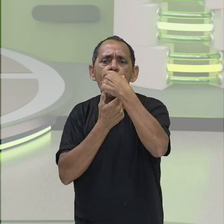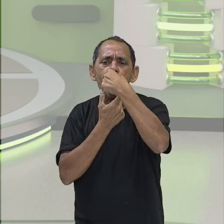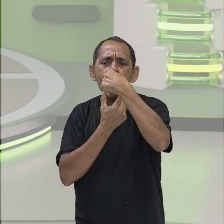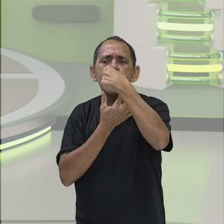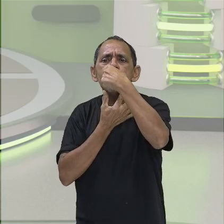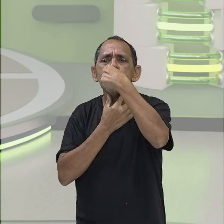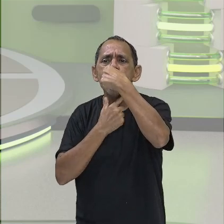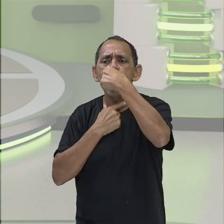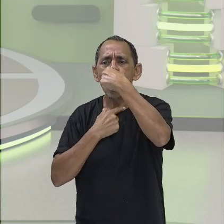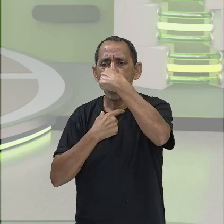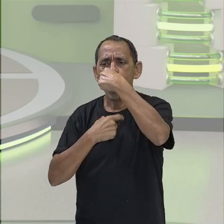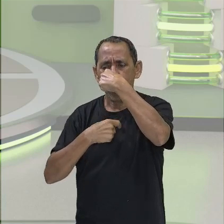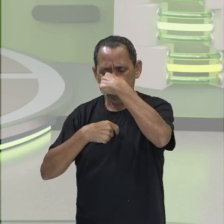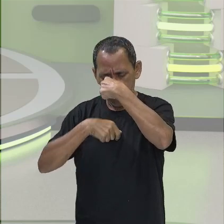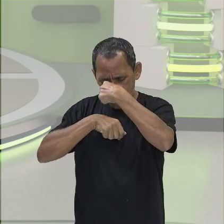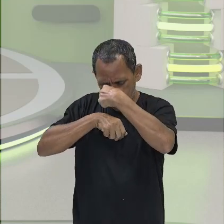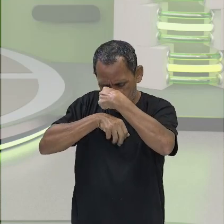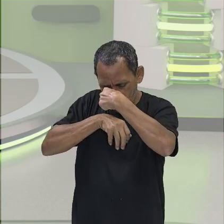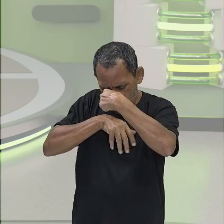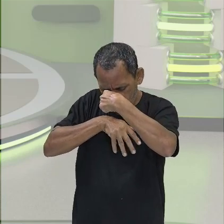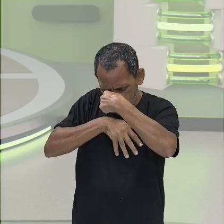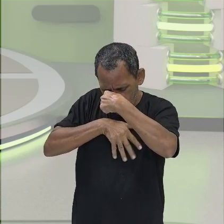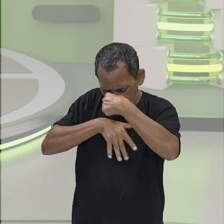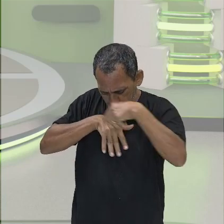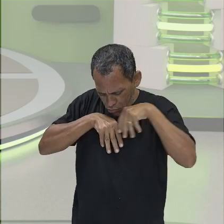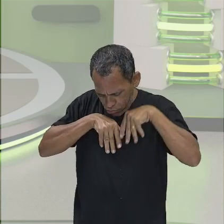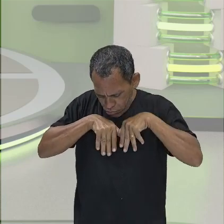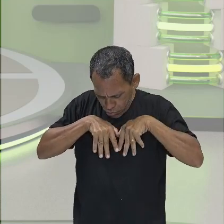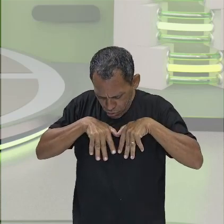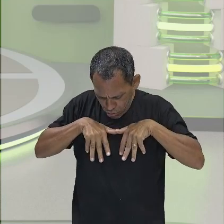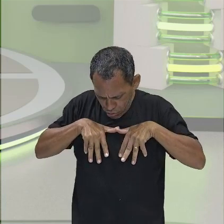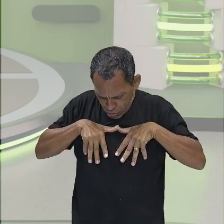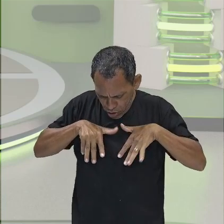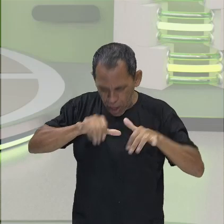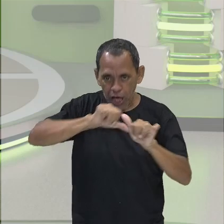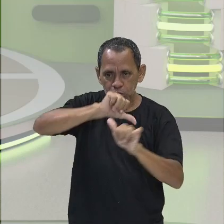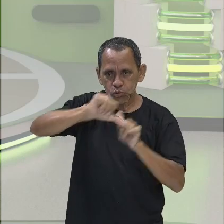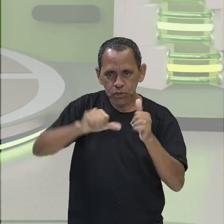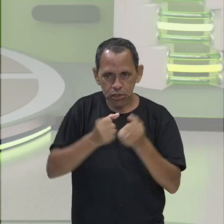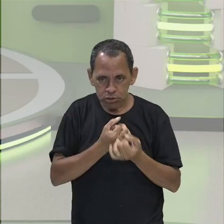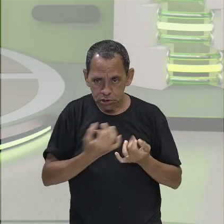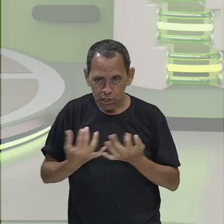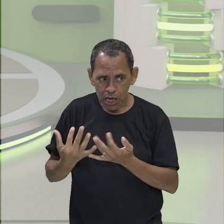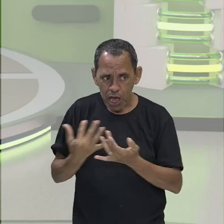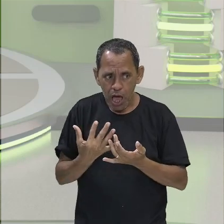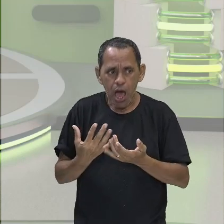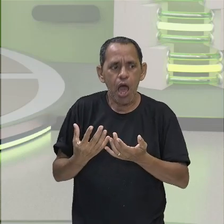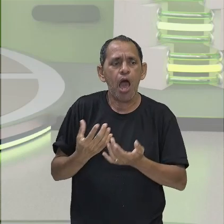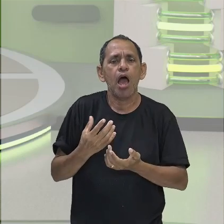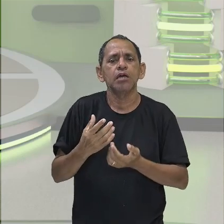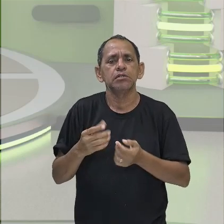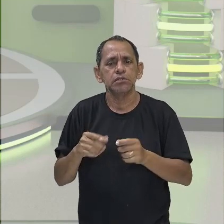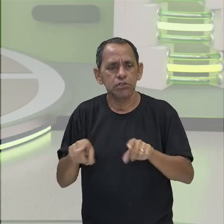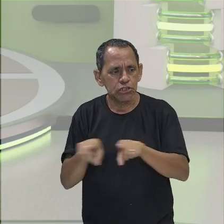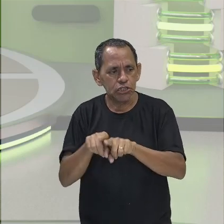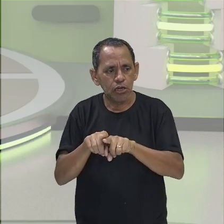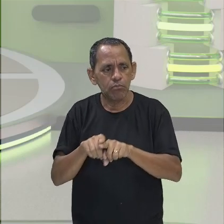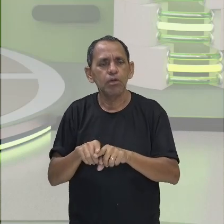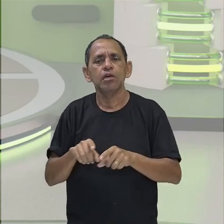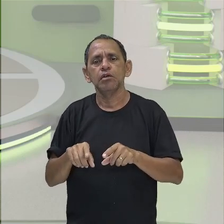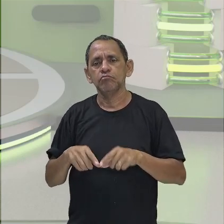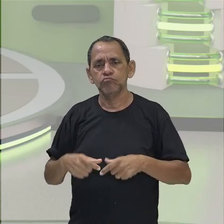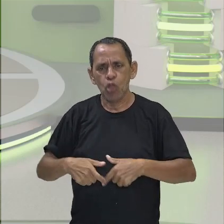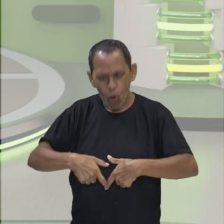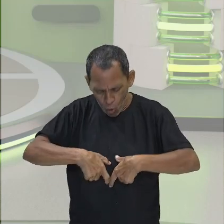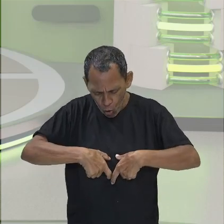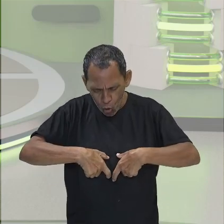são os alvéolos, vai acontecer as trocas gasosas. Também faz parte aí o diafragma, onde